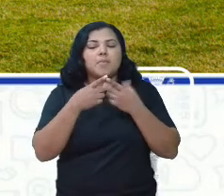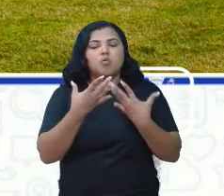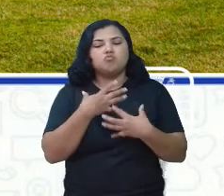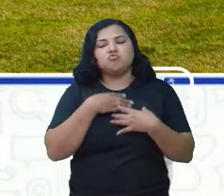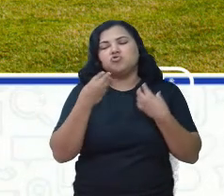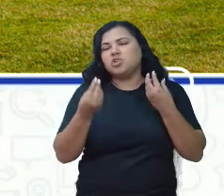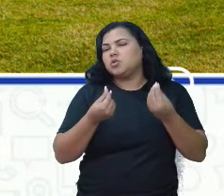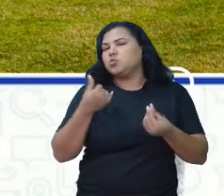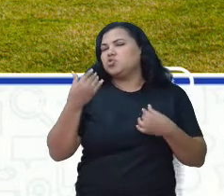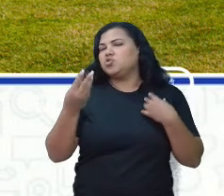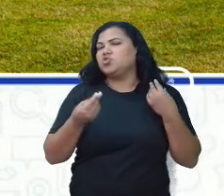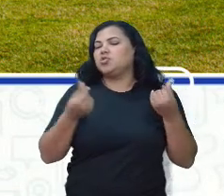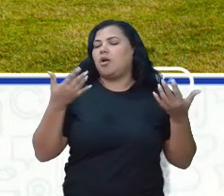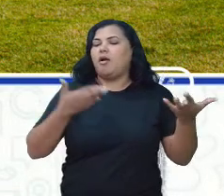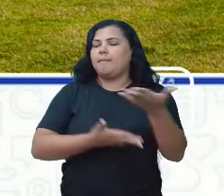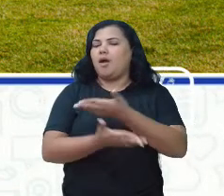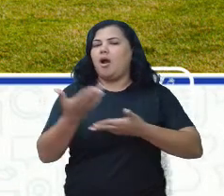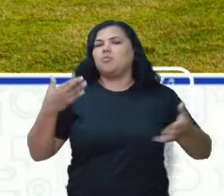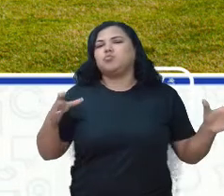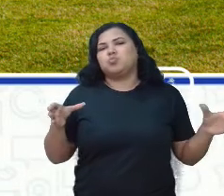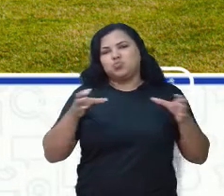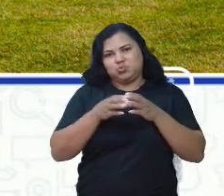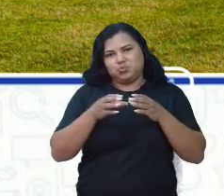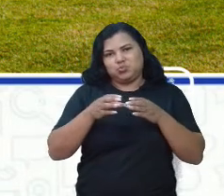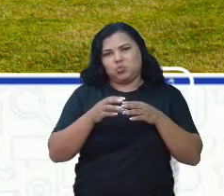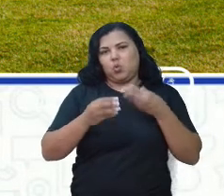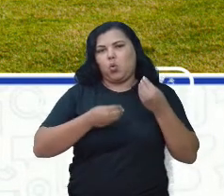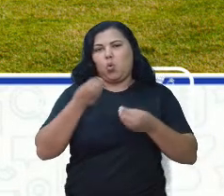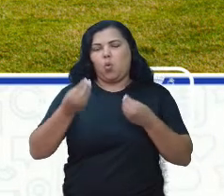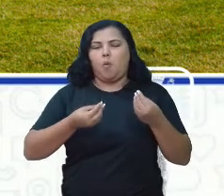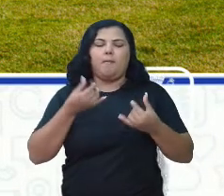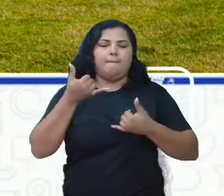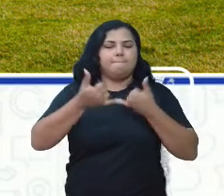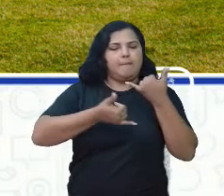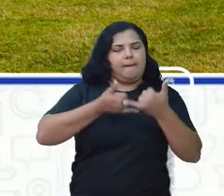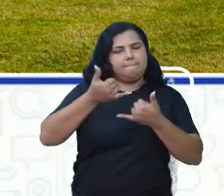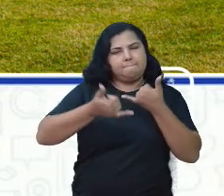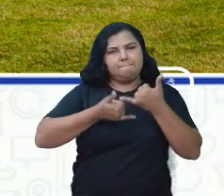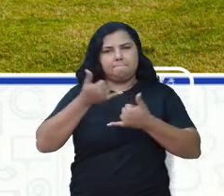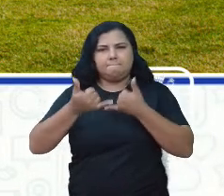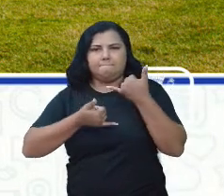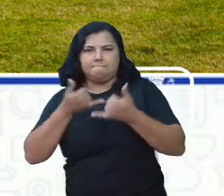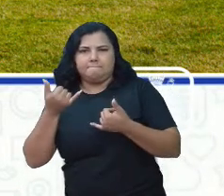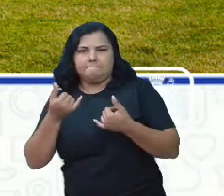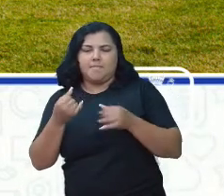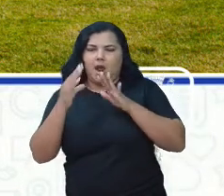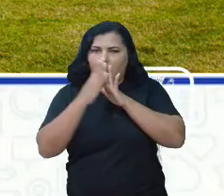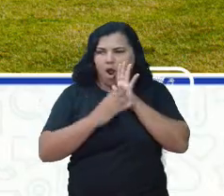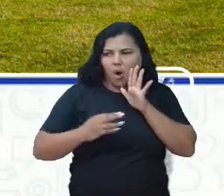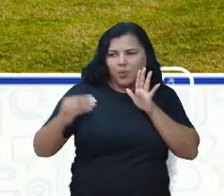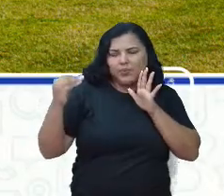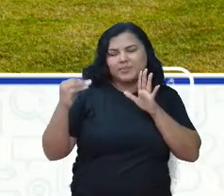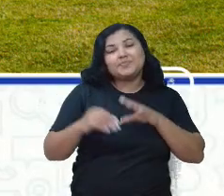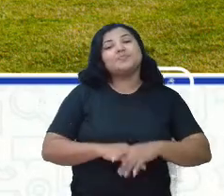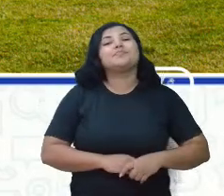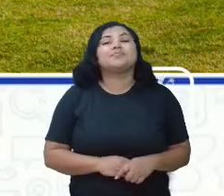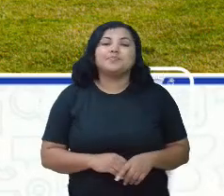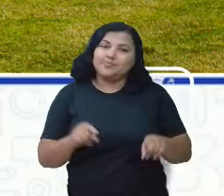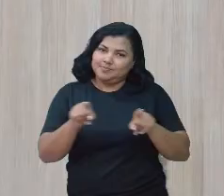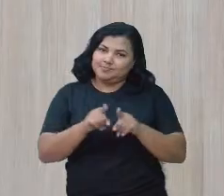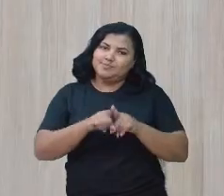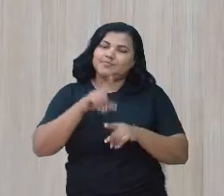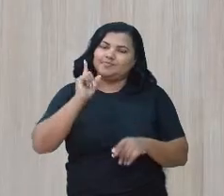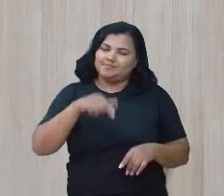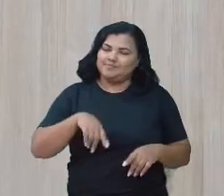forma de interagir em grupo, a partir do jogo, da brincadeira, da imitação, isso também é